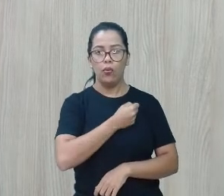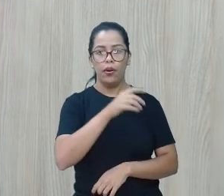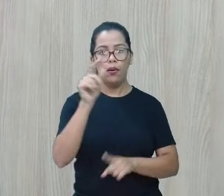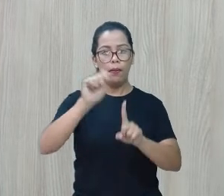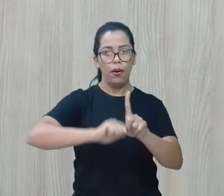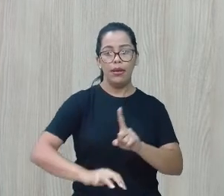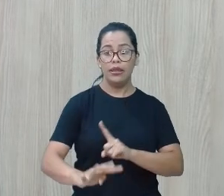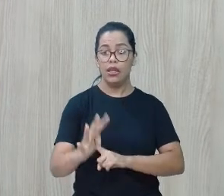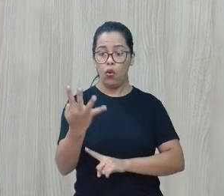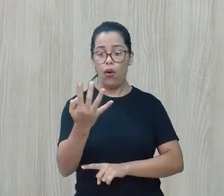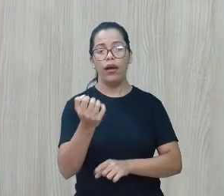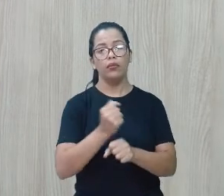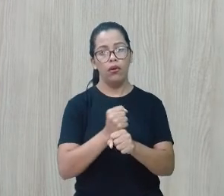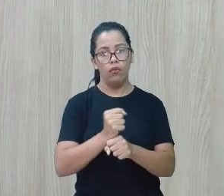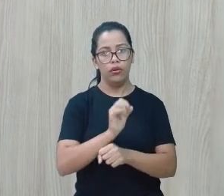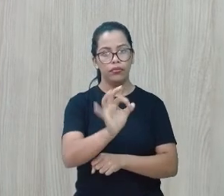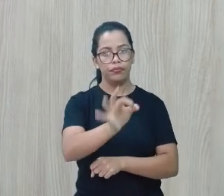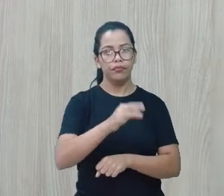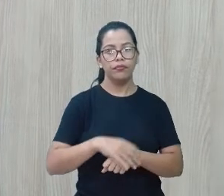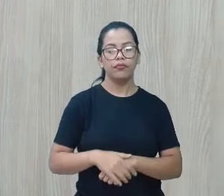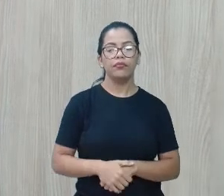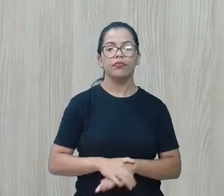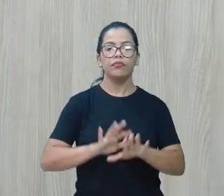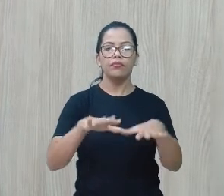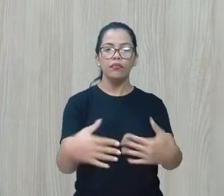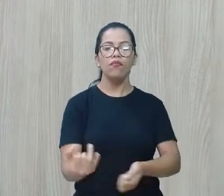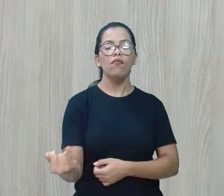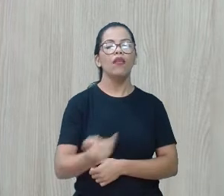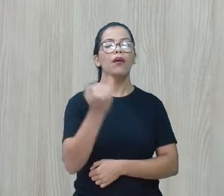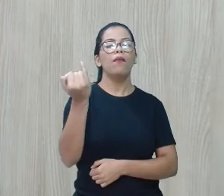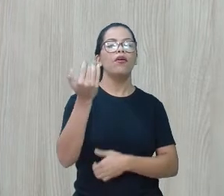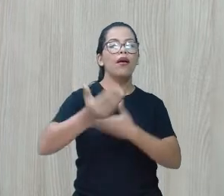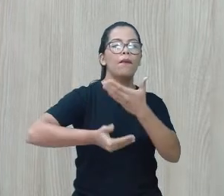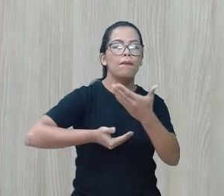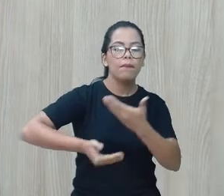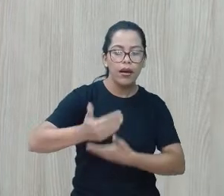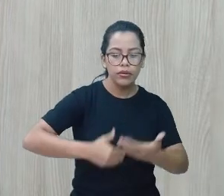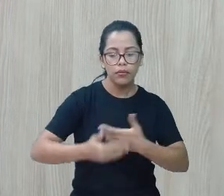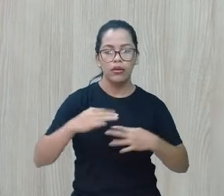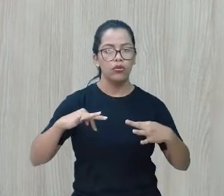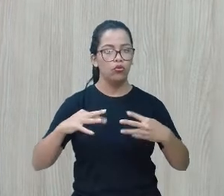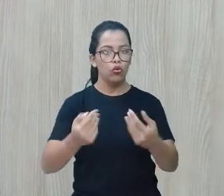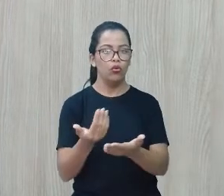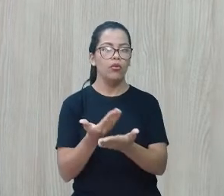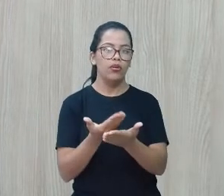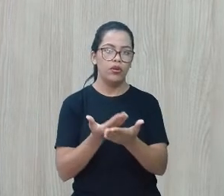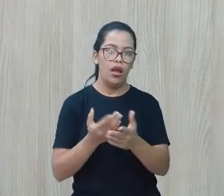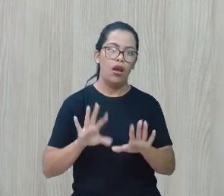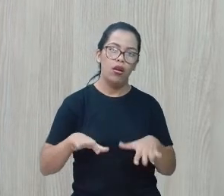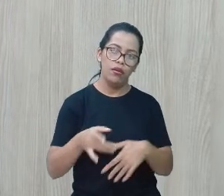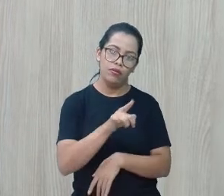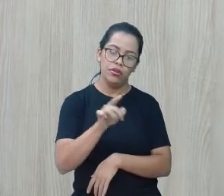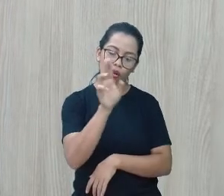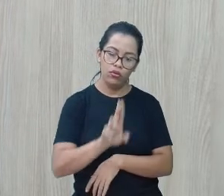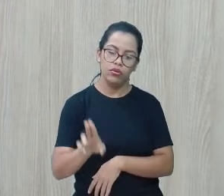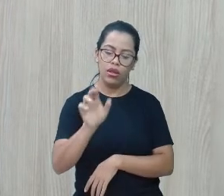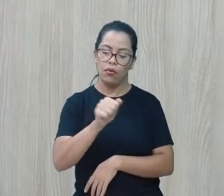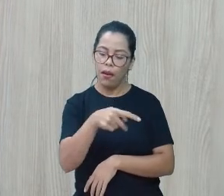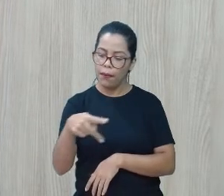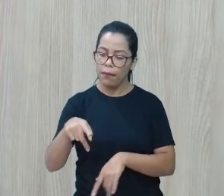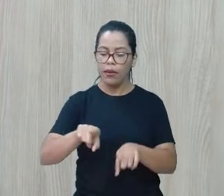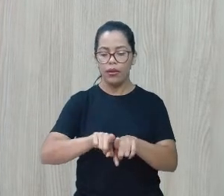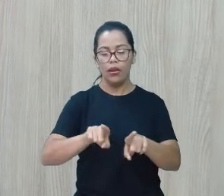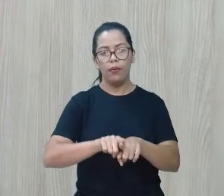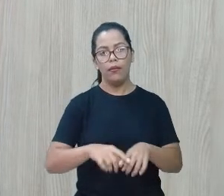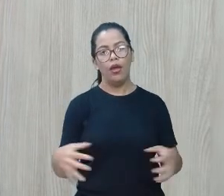4 dígitos para o ano, tá certo? Então é importante a participação na aula, tá certo? Você pelo aplicativo aí também, e